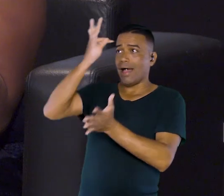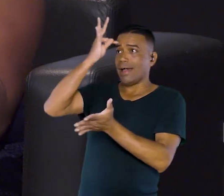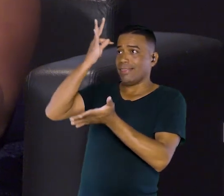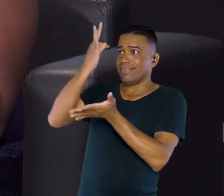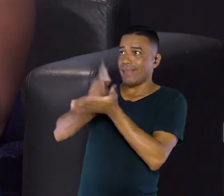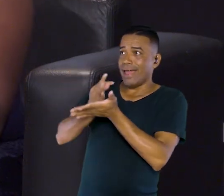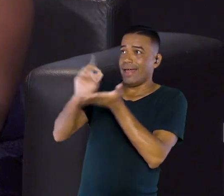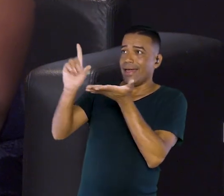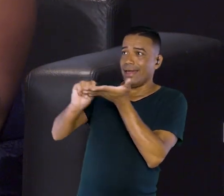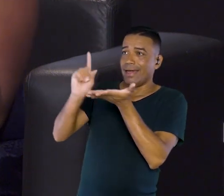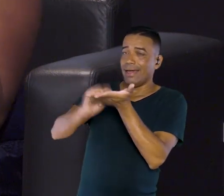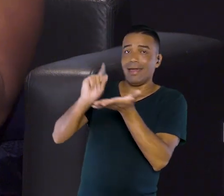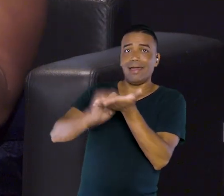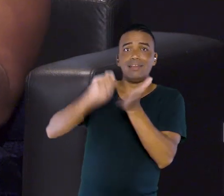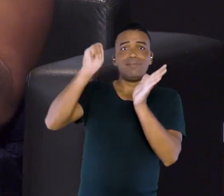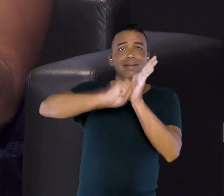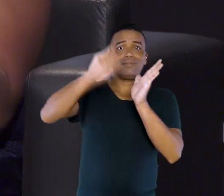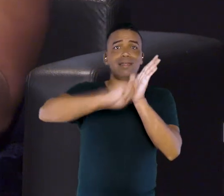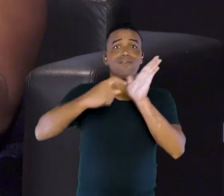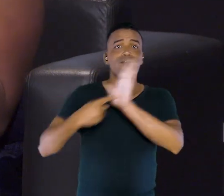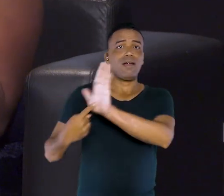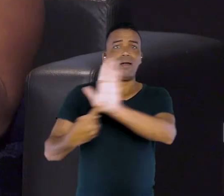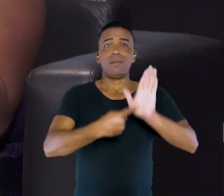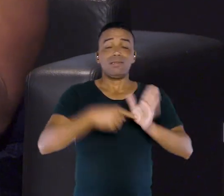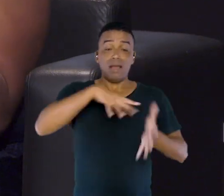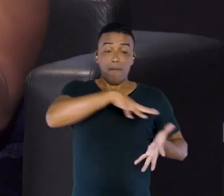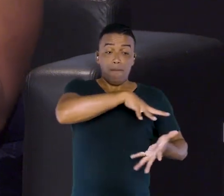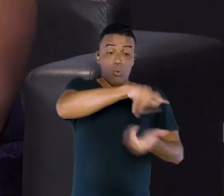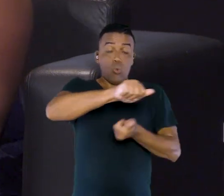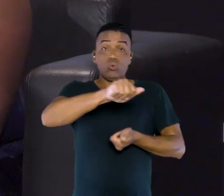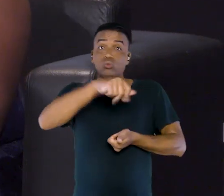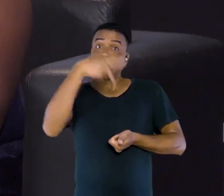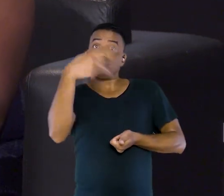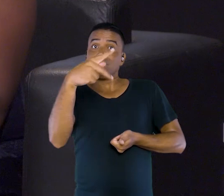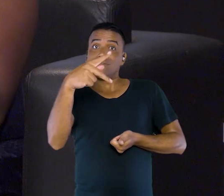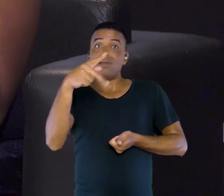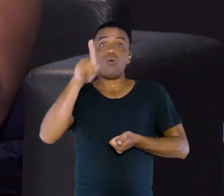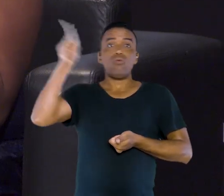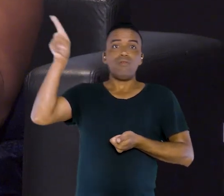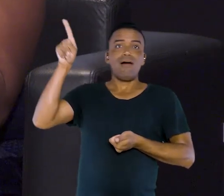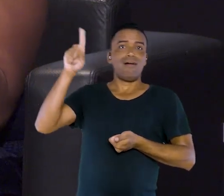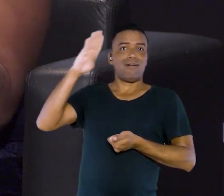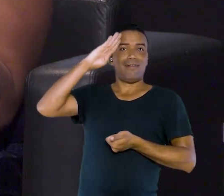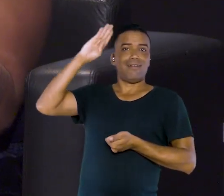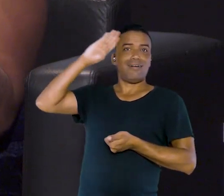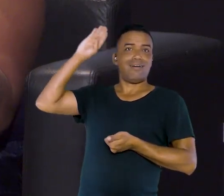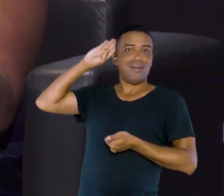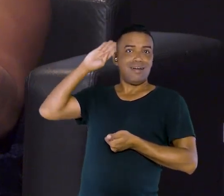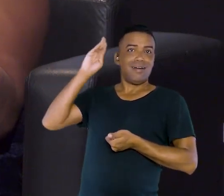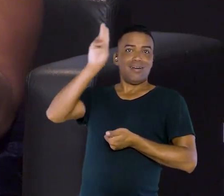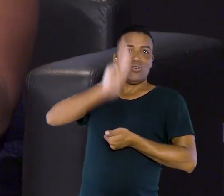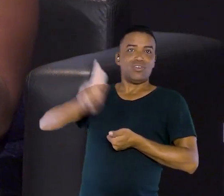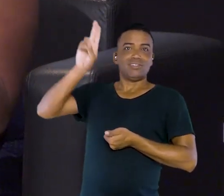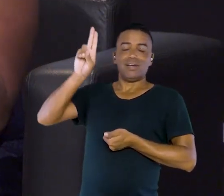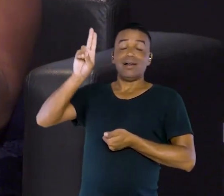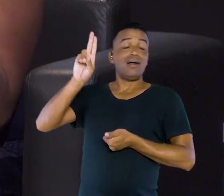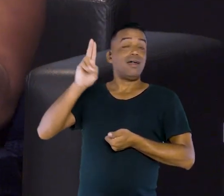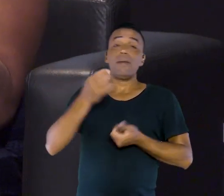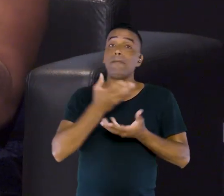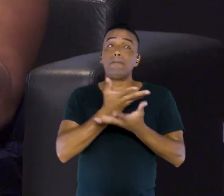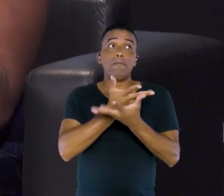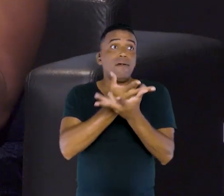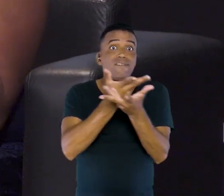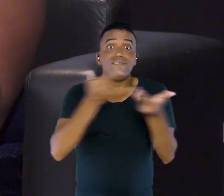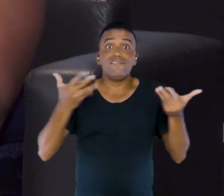dissertação, para a tese, como você vai apresentar o seu mundo para a academia, que é muito